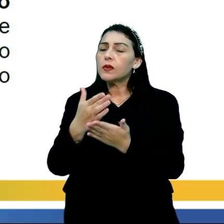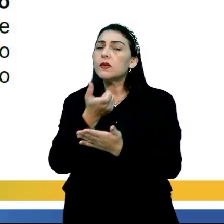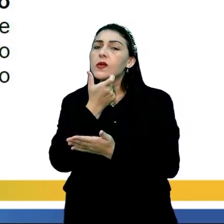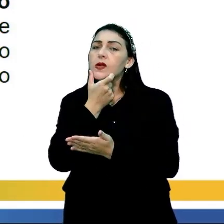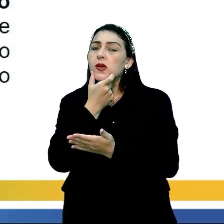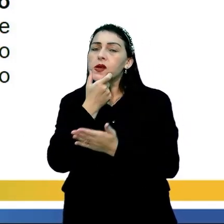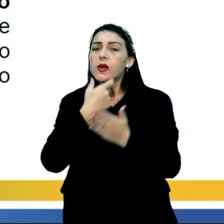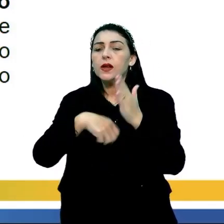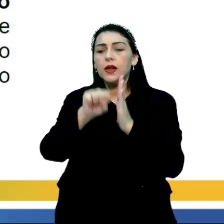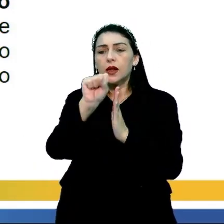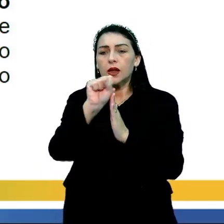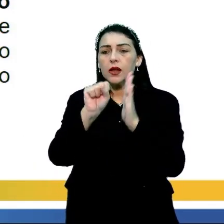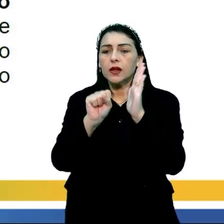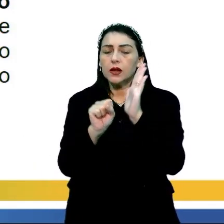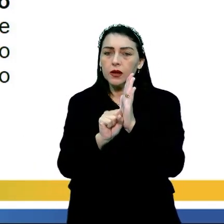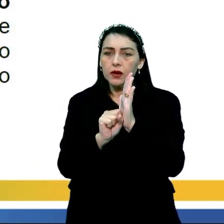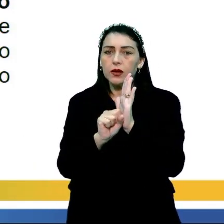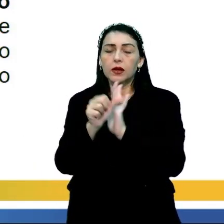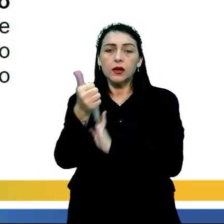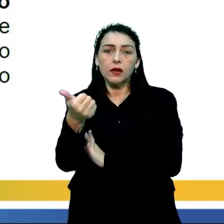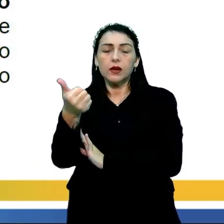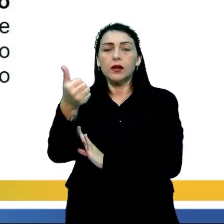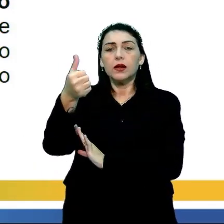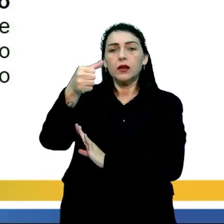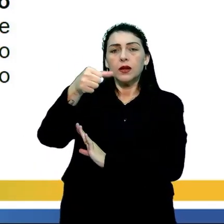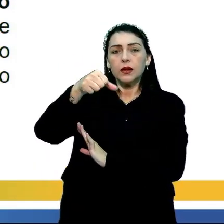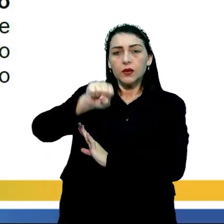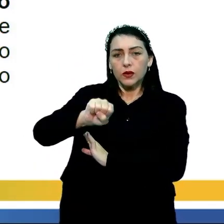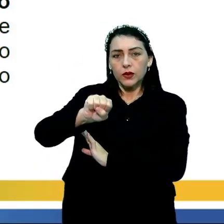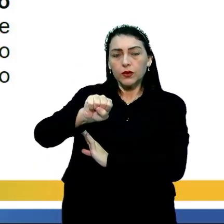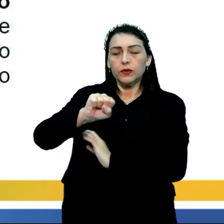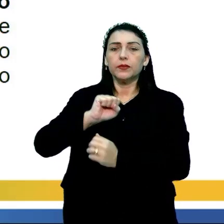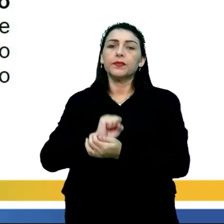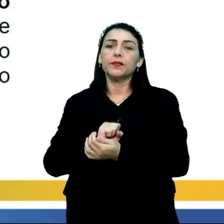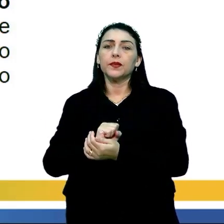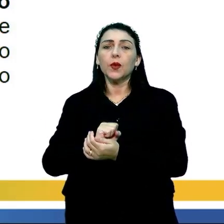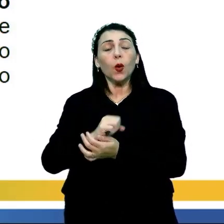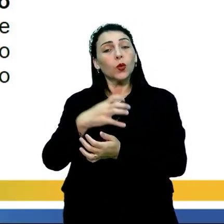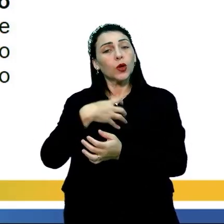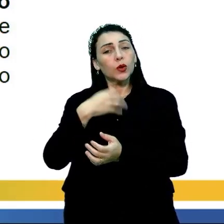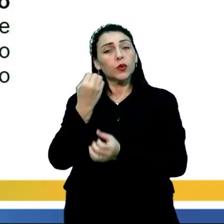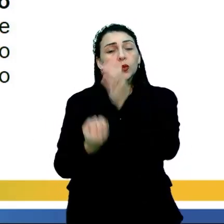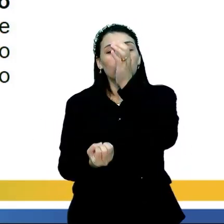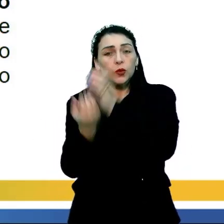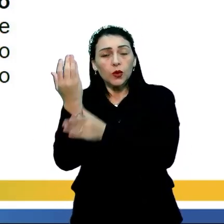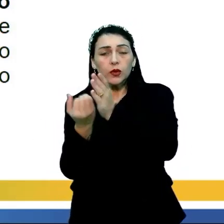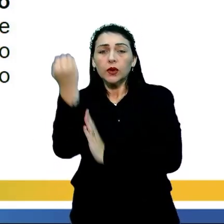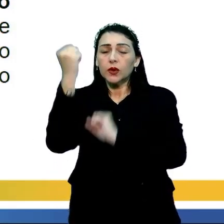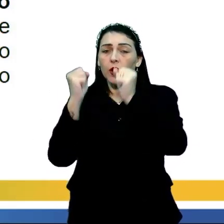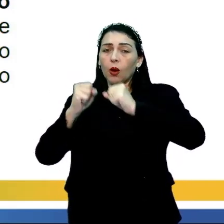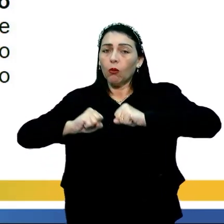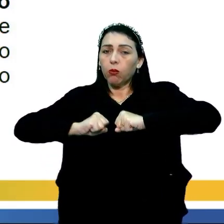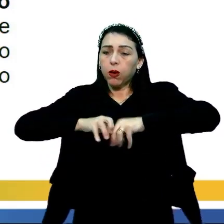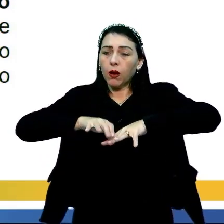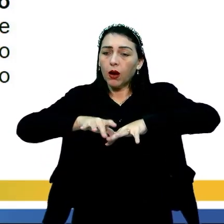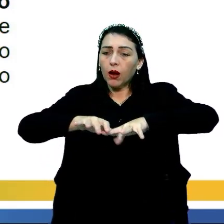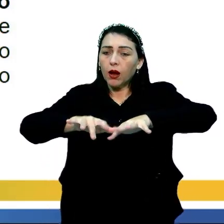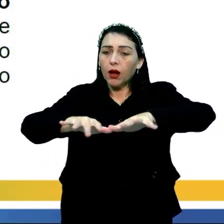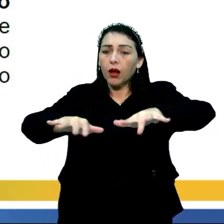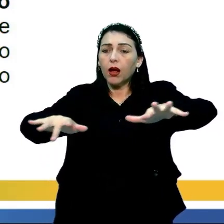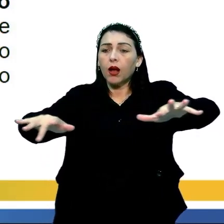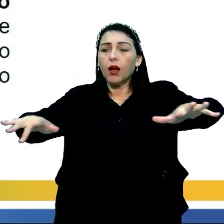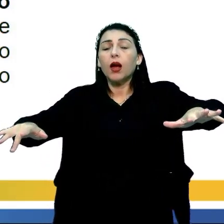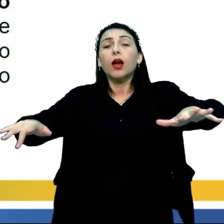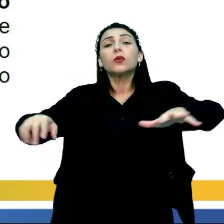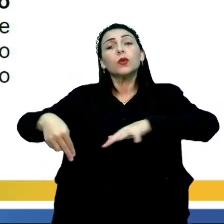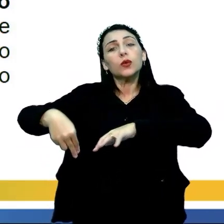que começou lá na Inglaterra no século XVIII. O modo de produção industrial se espalhou por grande parte do